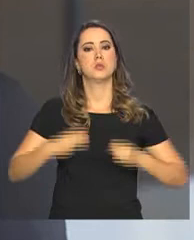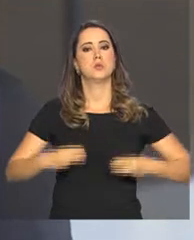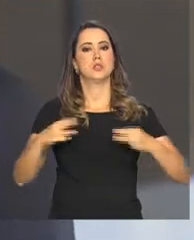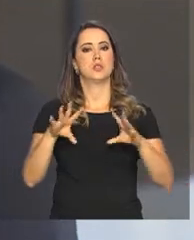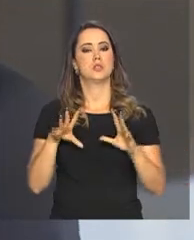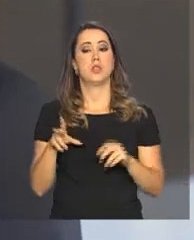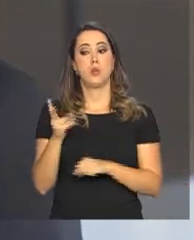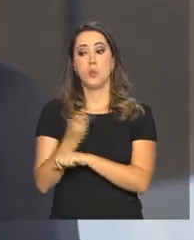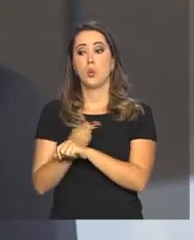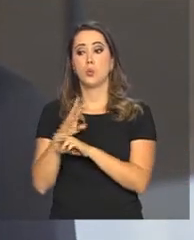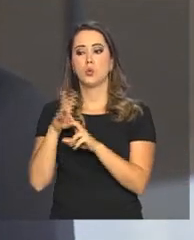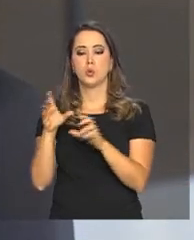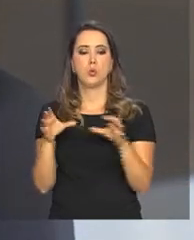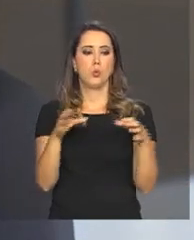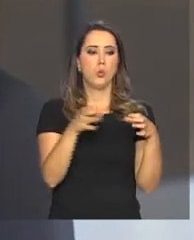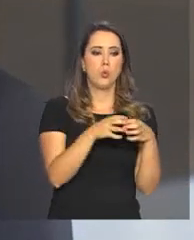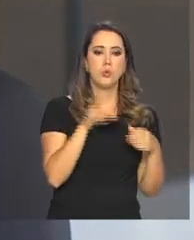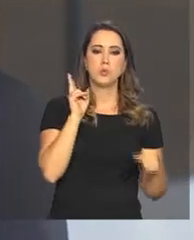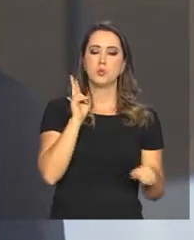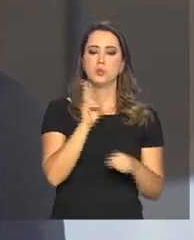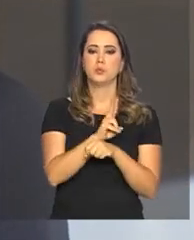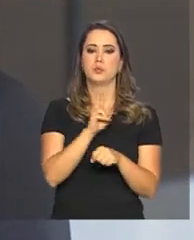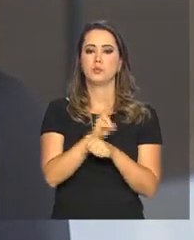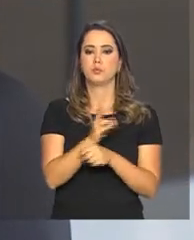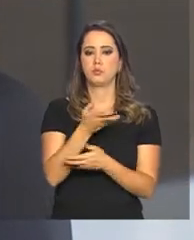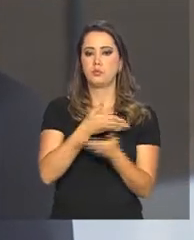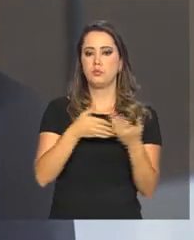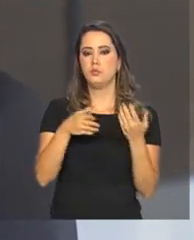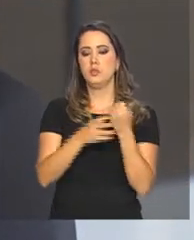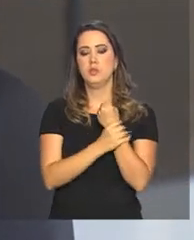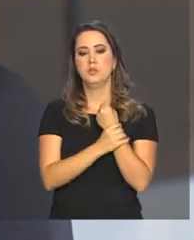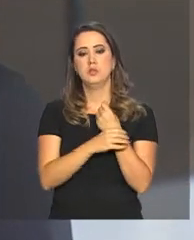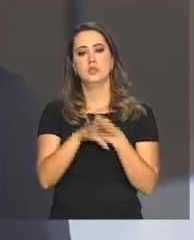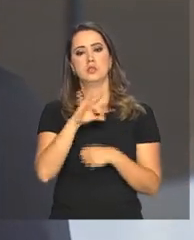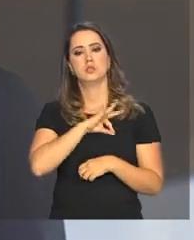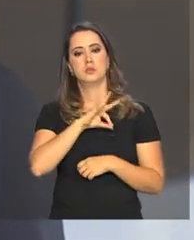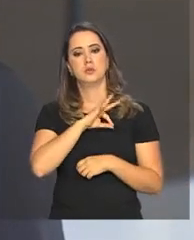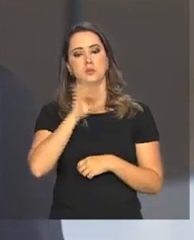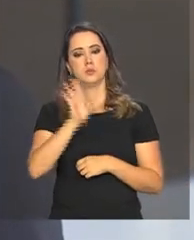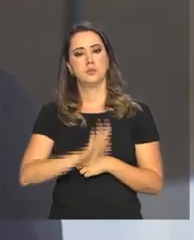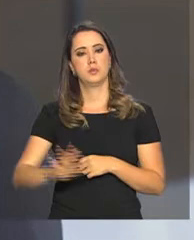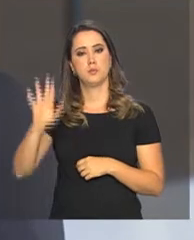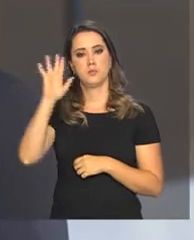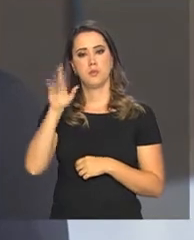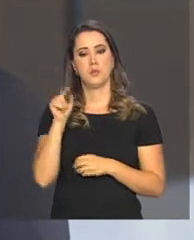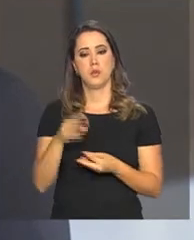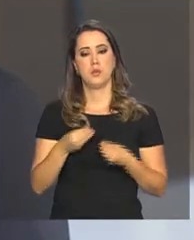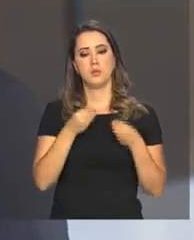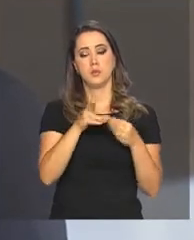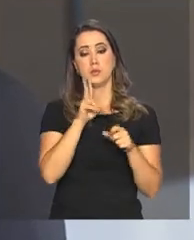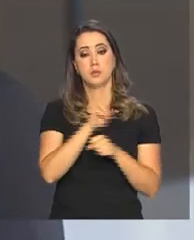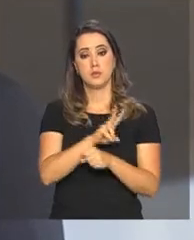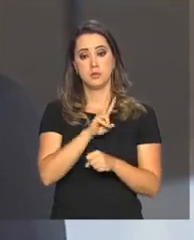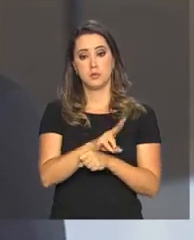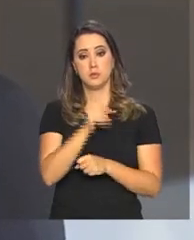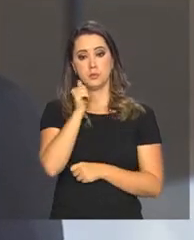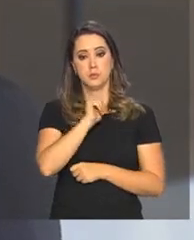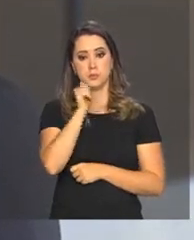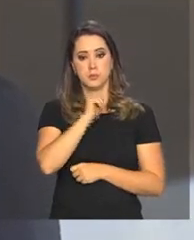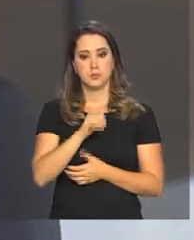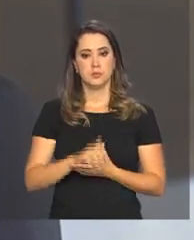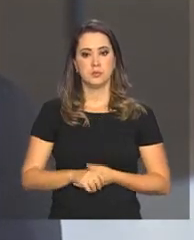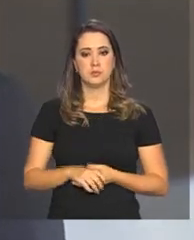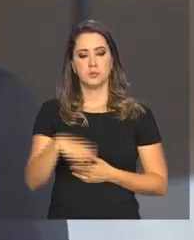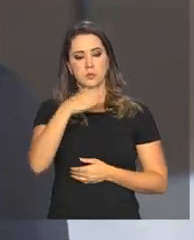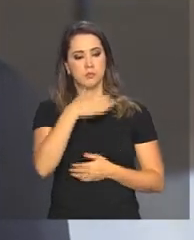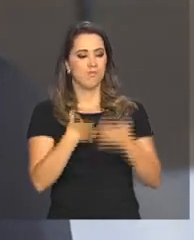rede de proteção que envolvida envolvendo o sistema de segurança pública nacional para que ela leve essa proteção à mulher